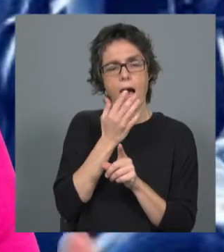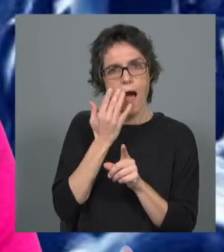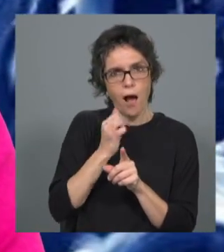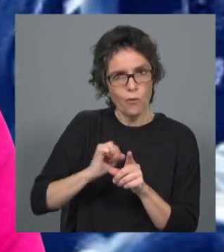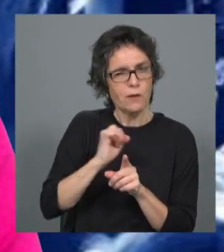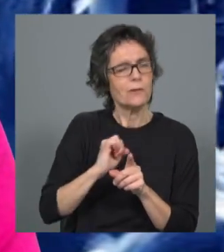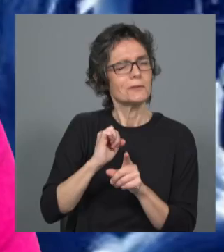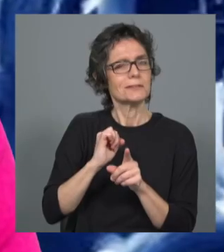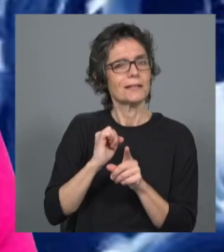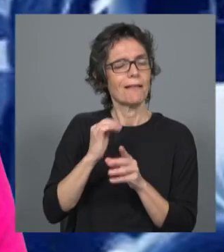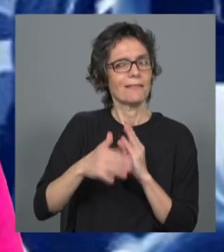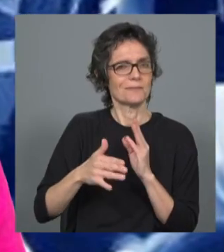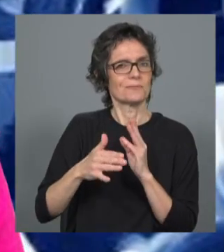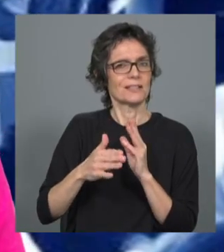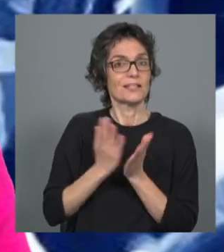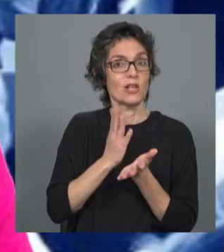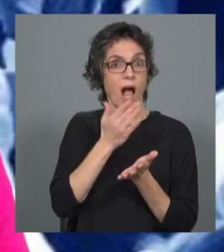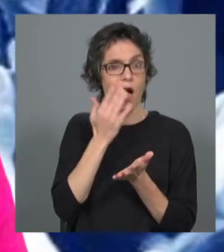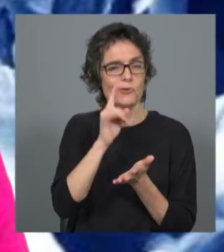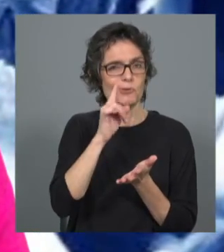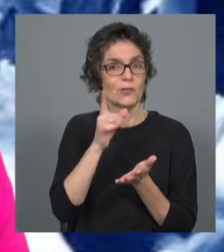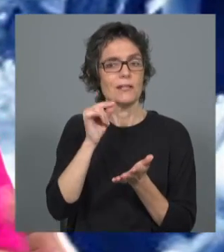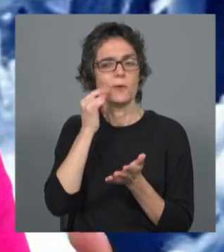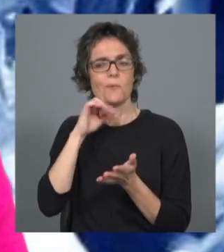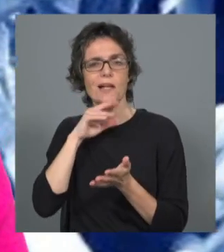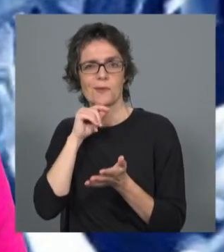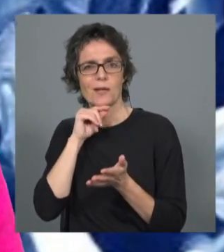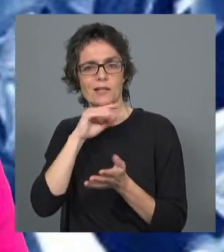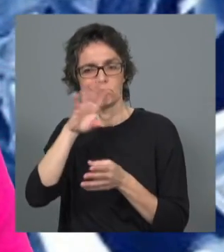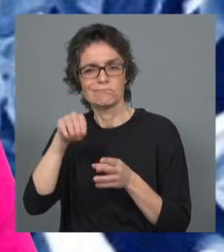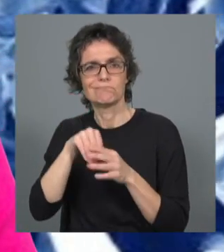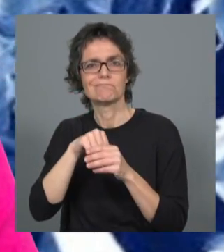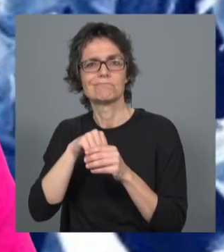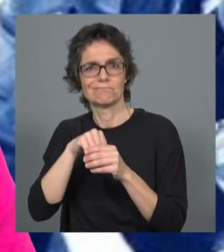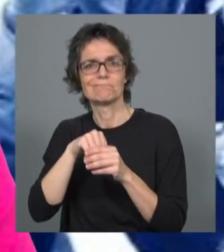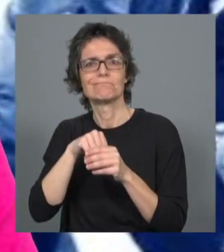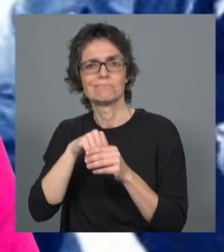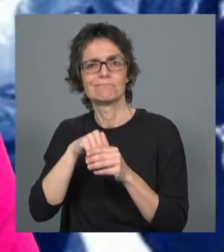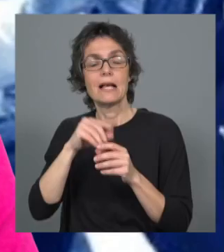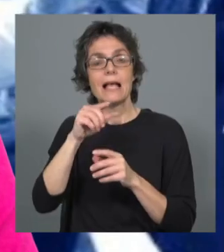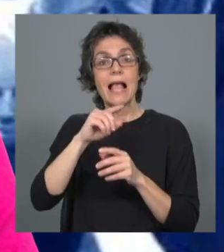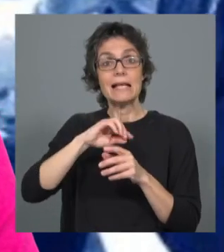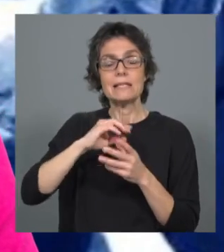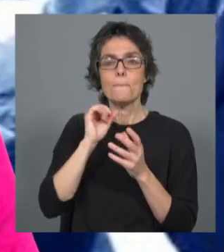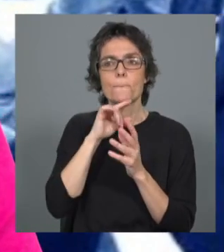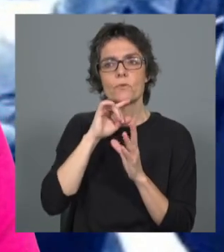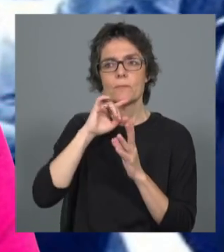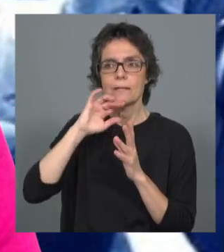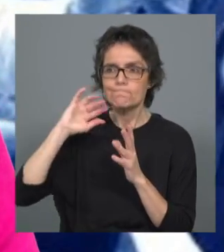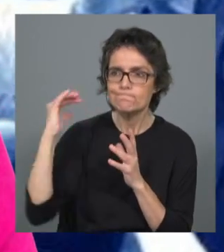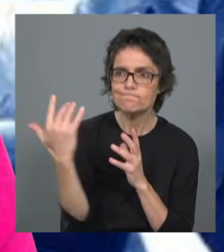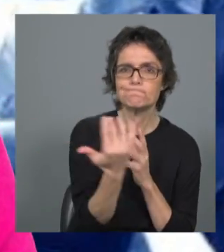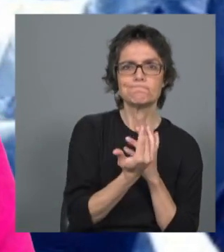passaram a ser para os pais. E também este envolvimento com os pais e com as famílias acabou por trazer